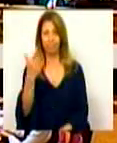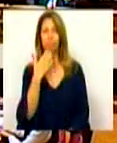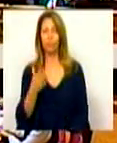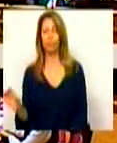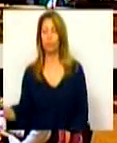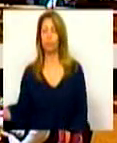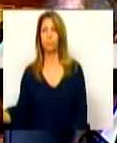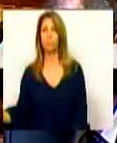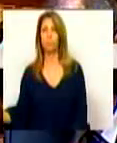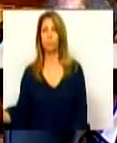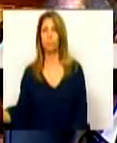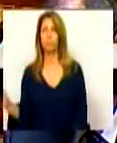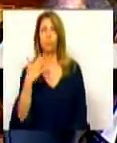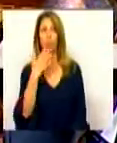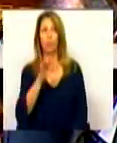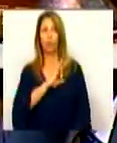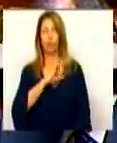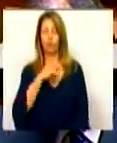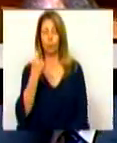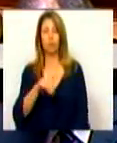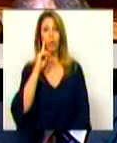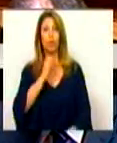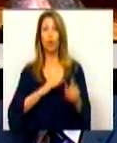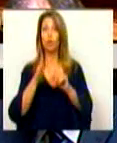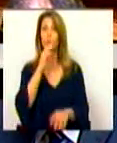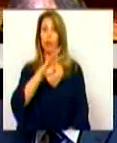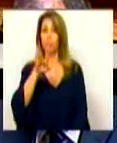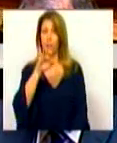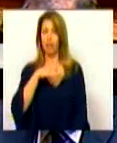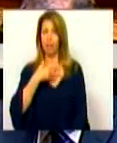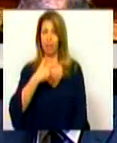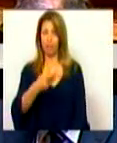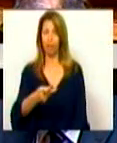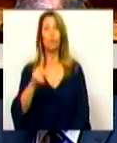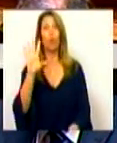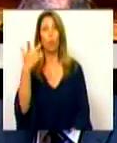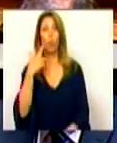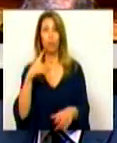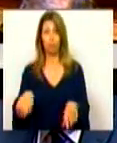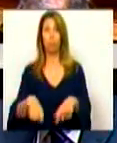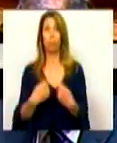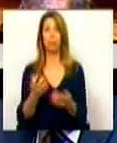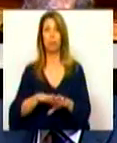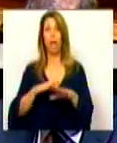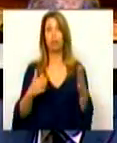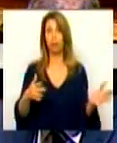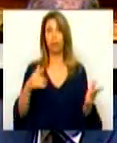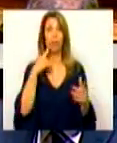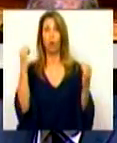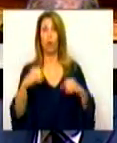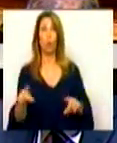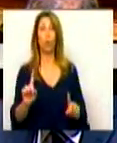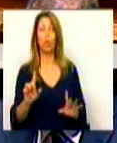Obrigado, Sr. Presidente. Sra. Deputada Margarida Mano, quando os partidos à nossa esquerda não concordamos quando eles desvalorizam o